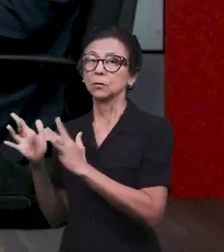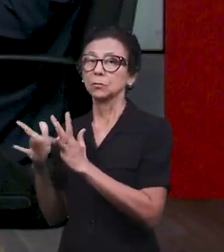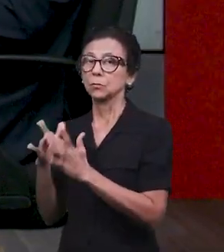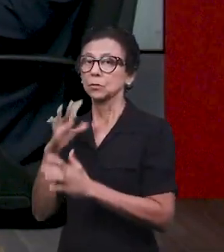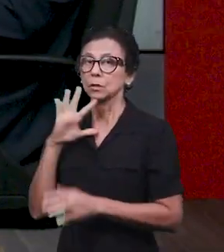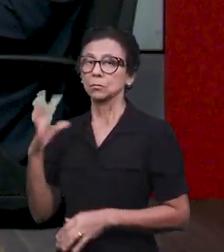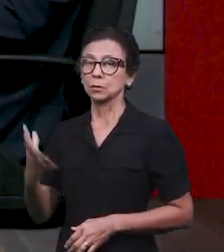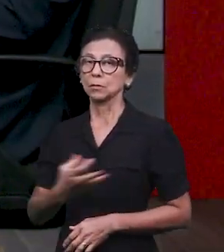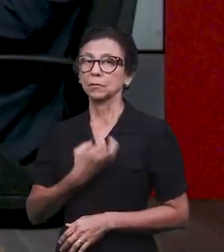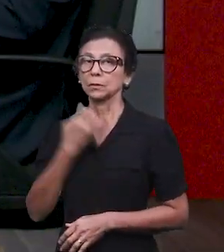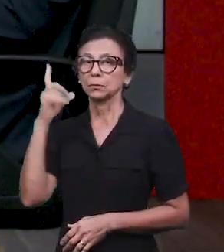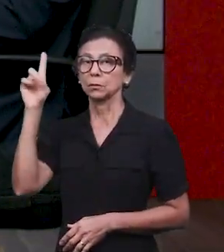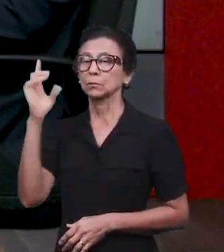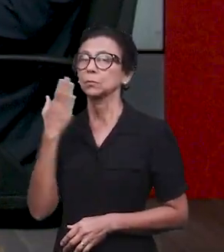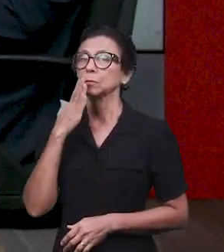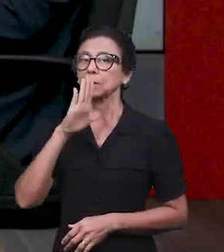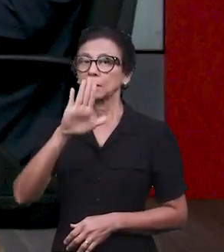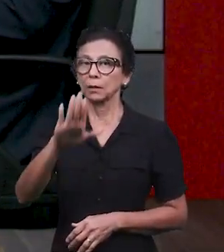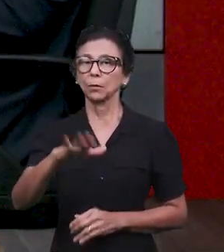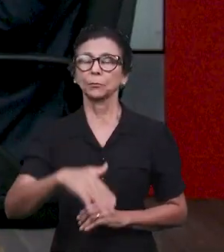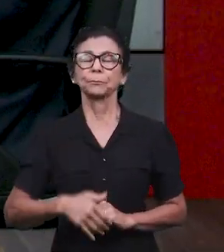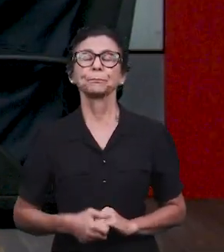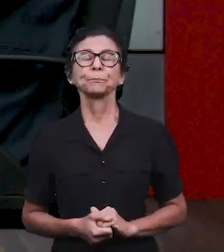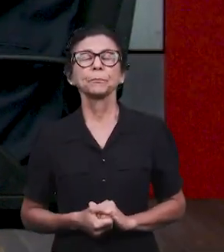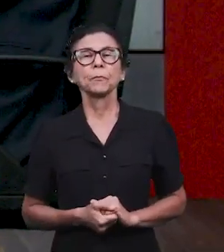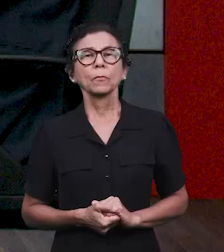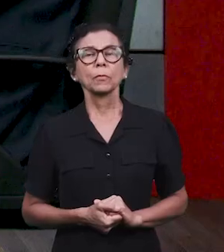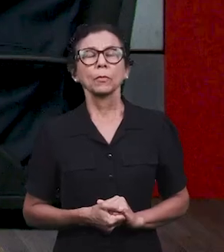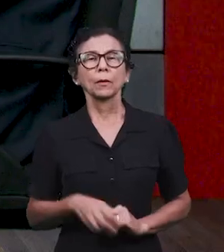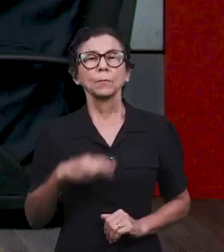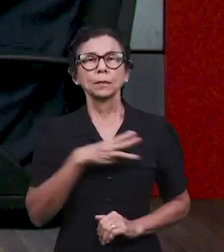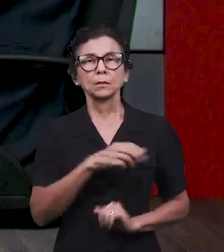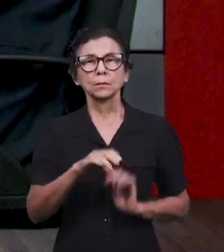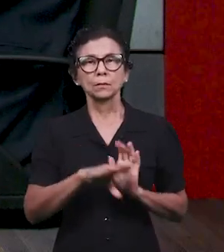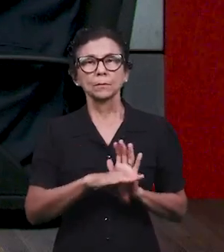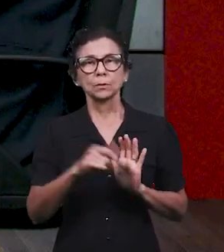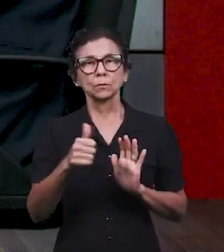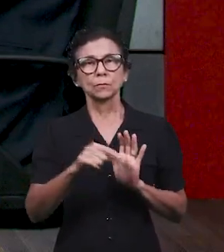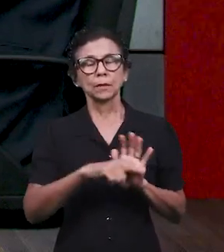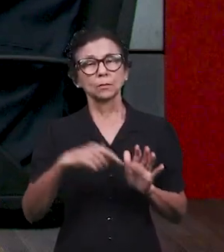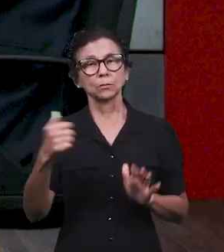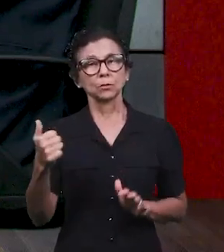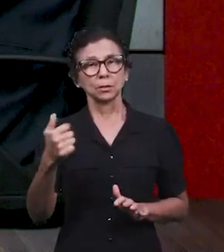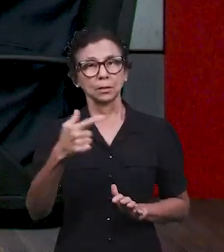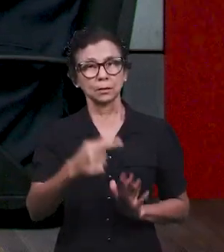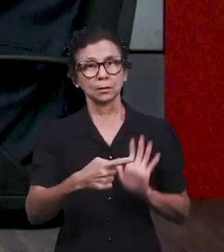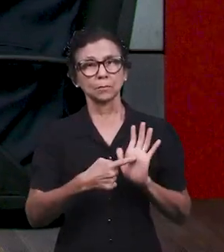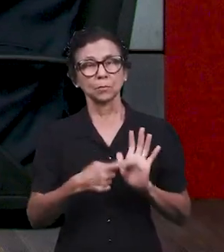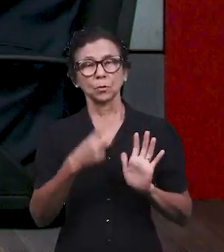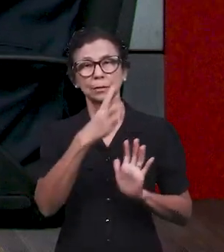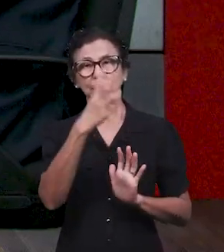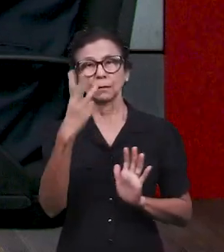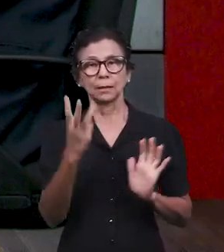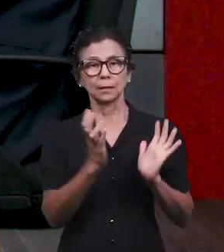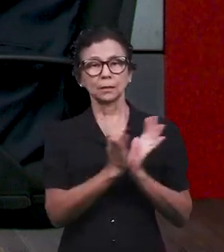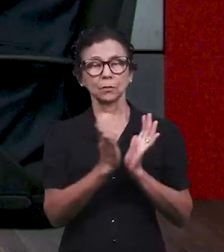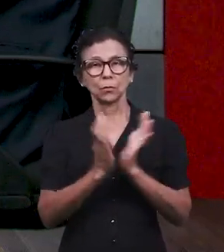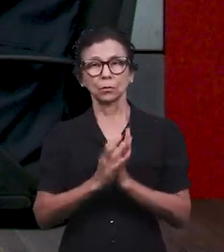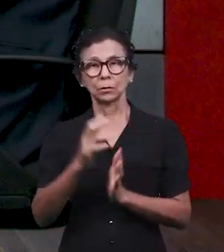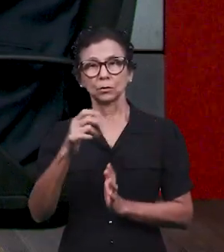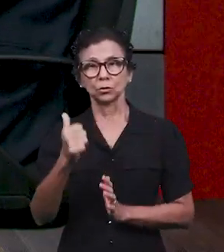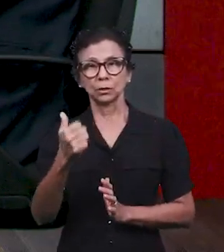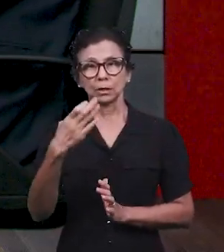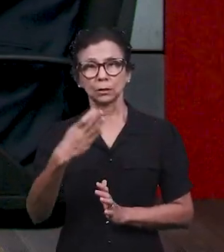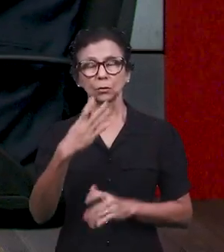capítulo 1, do verso 1 ao verso 17, relata 3 grupos de 14